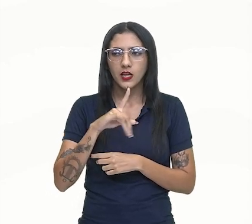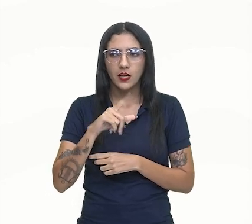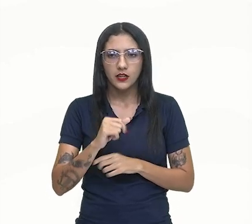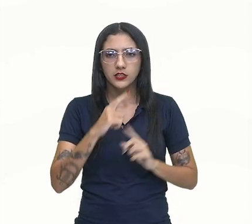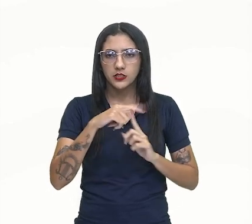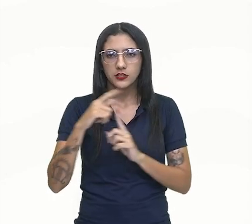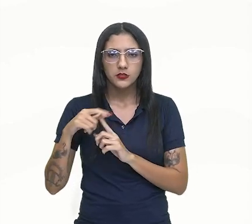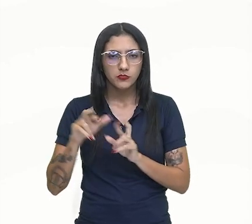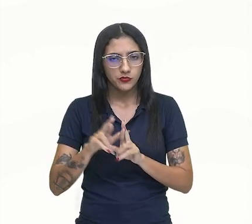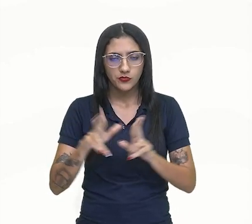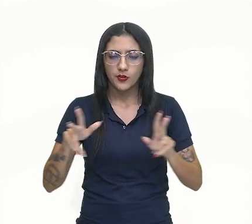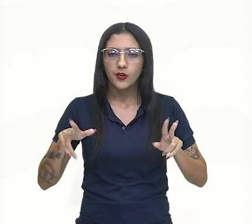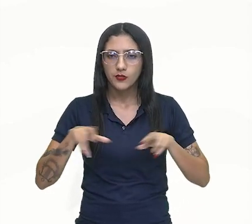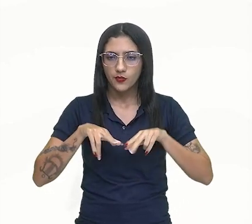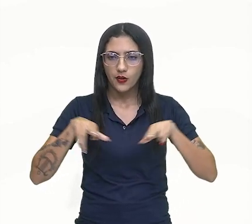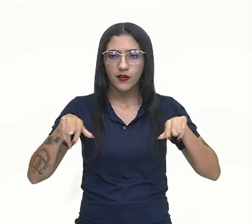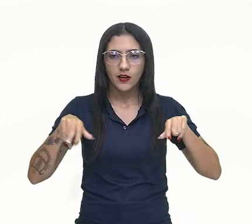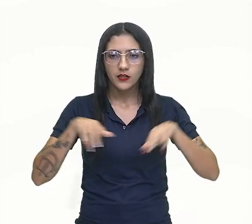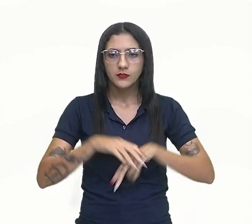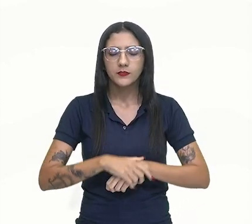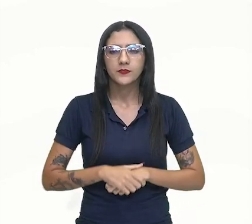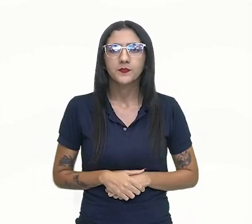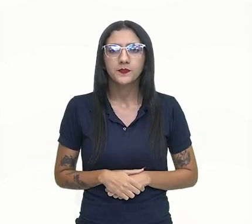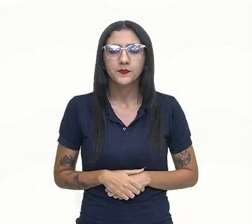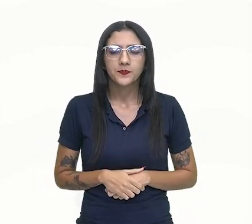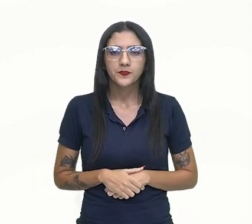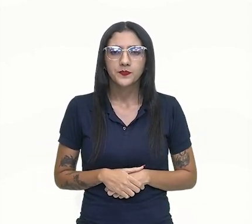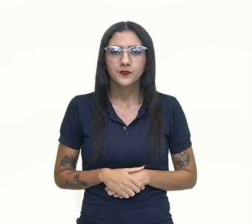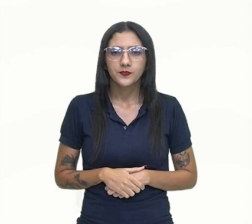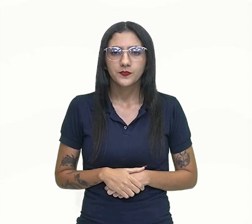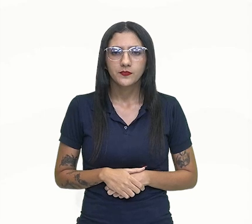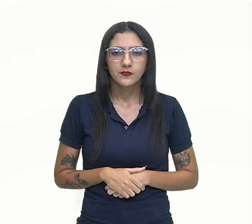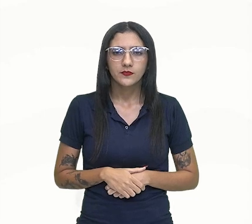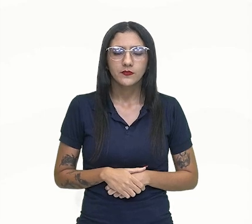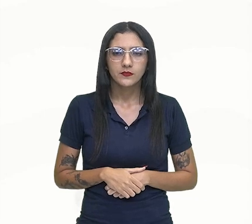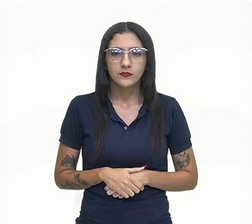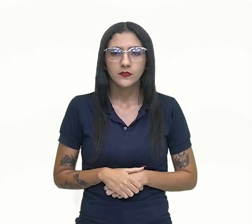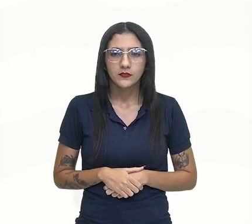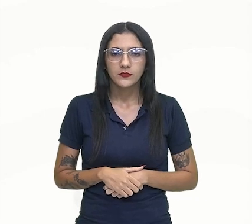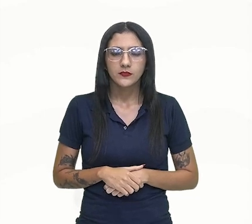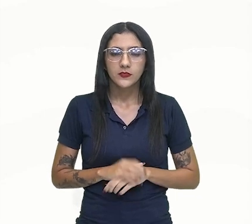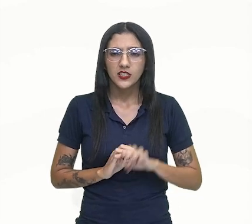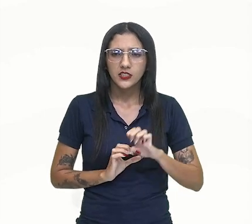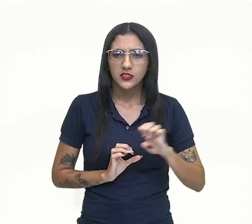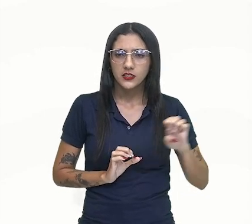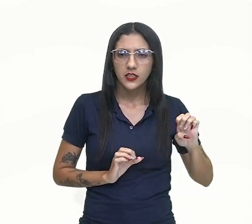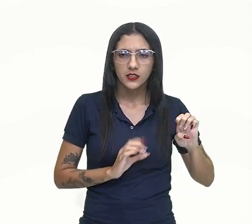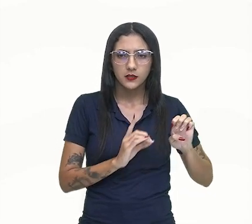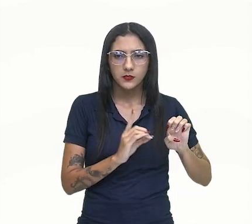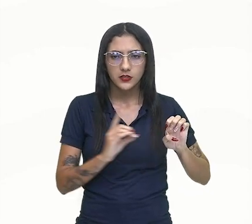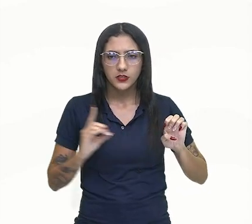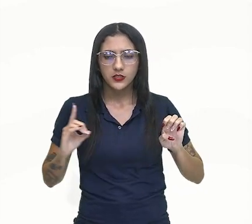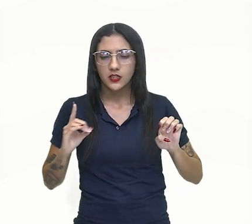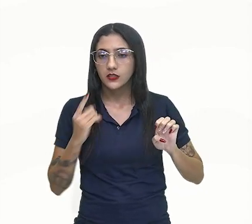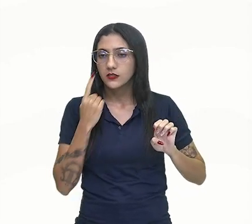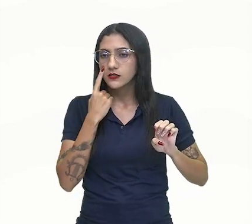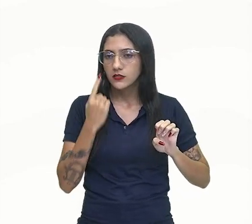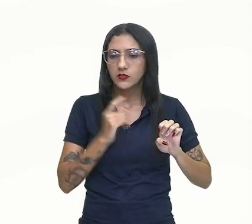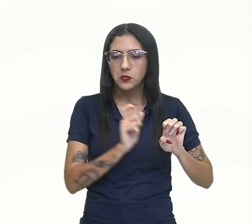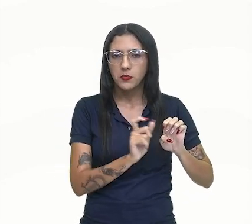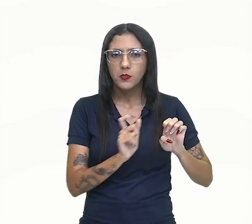unidades diferentes, tá? Da esquerda para a direita, cada unidade